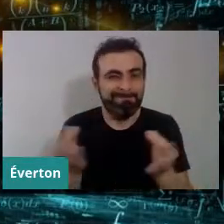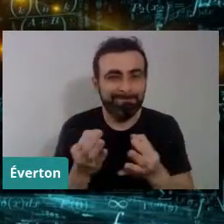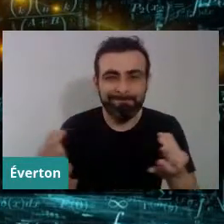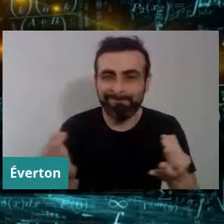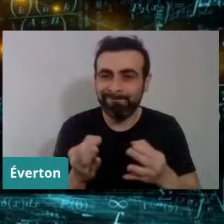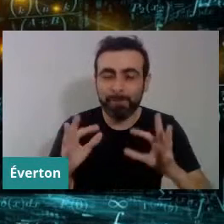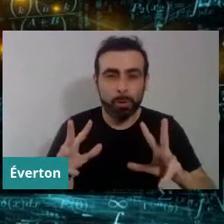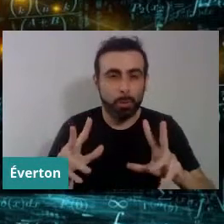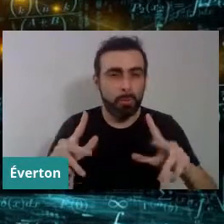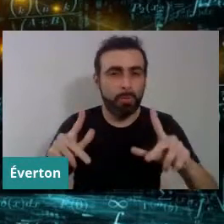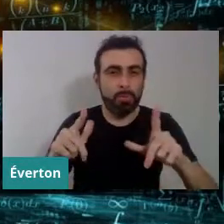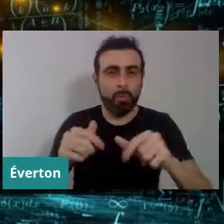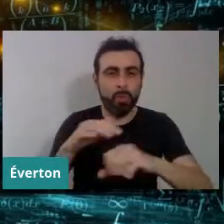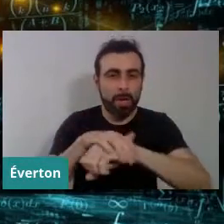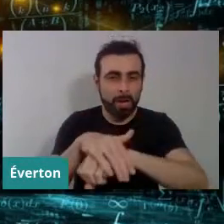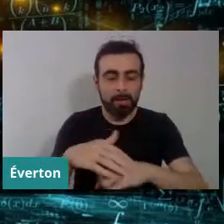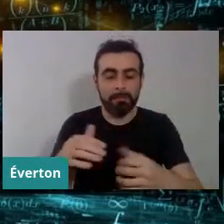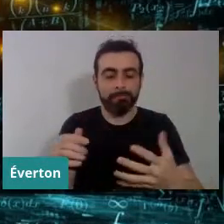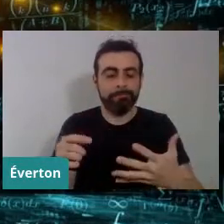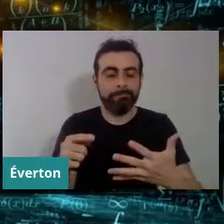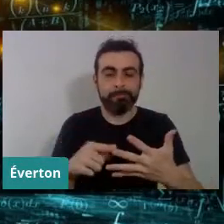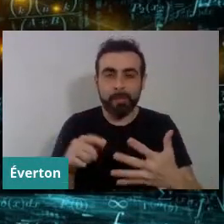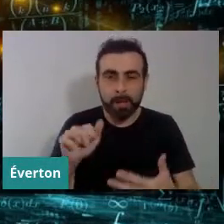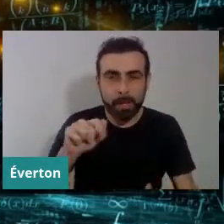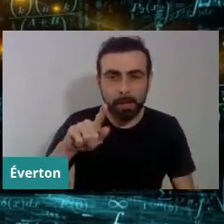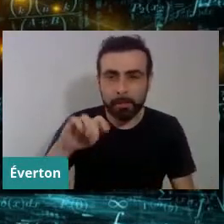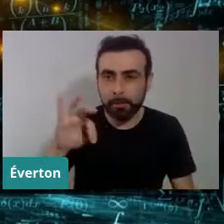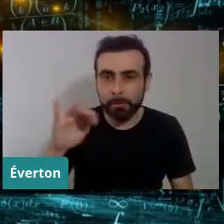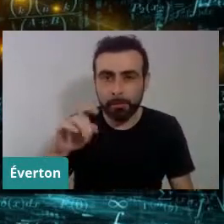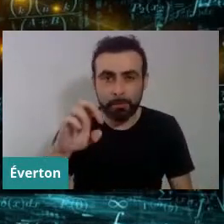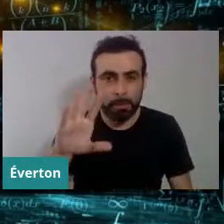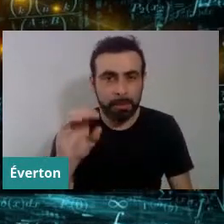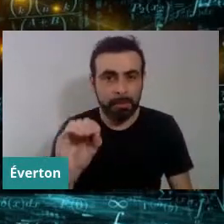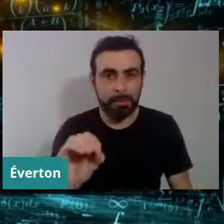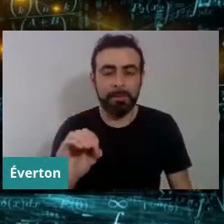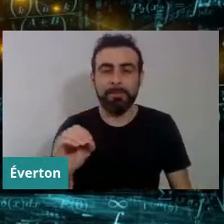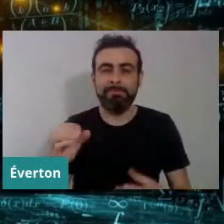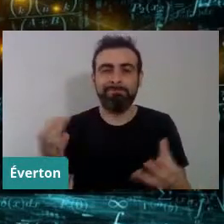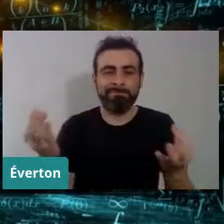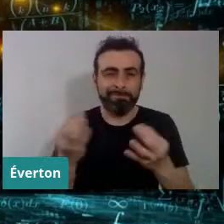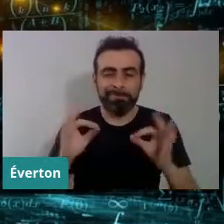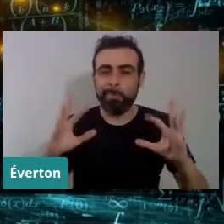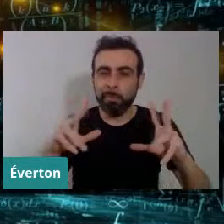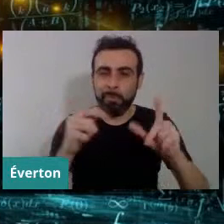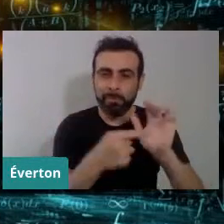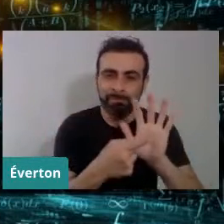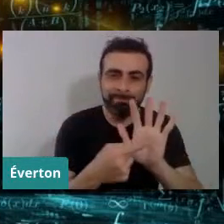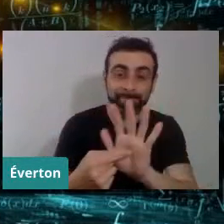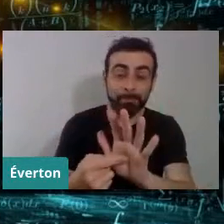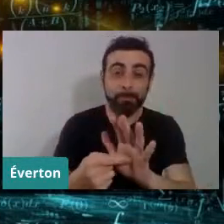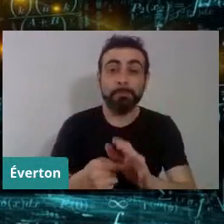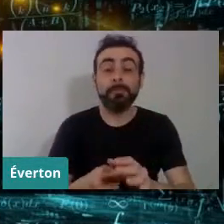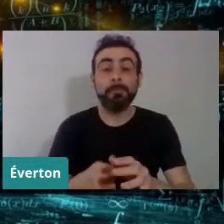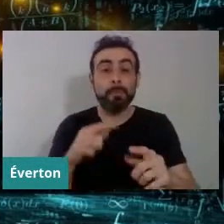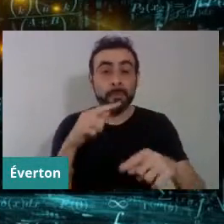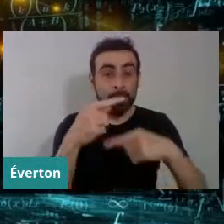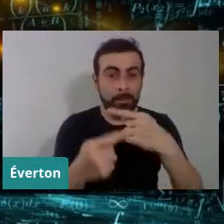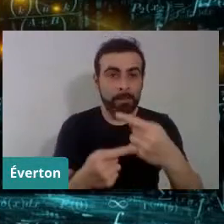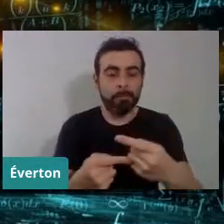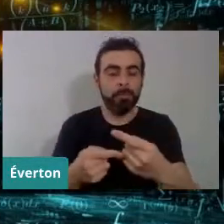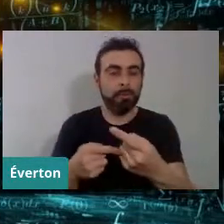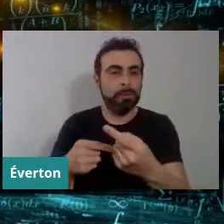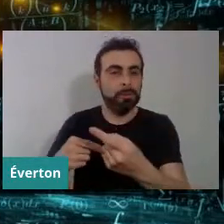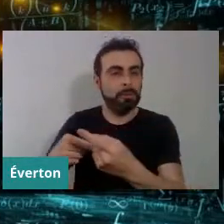glamourosa. Professor Alfredo, obrigada pelas palavras também. E após a gente reviver